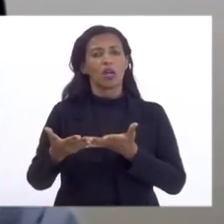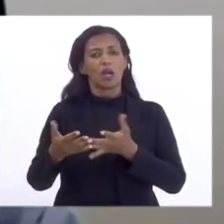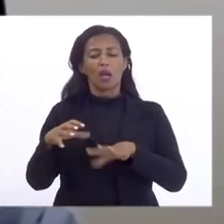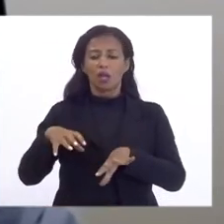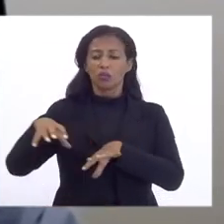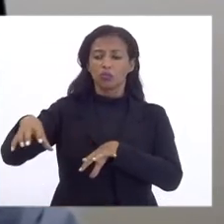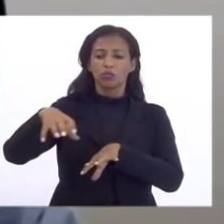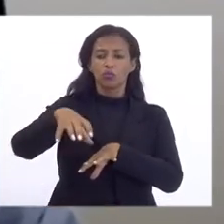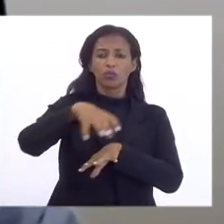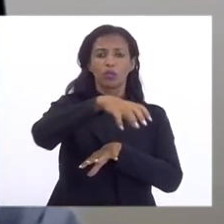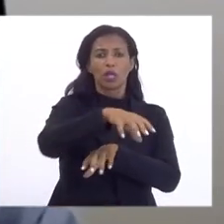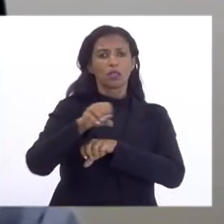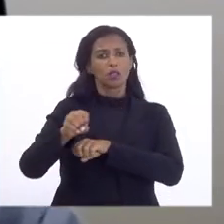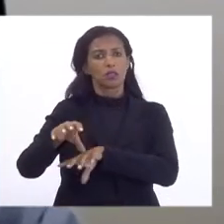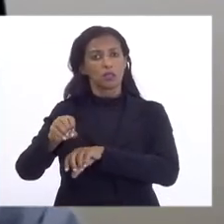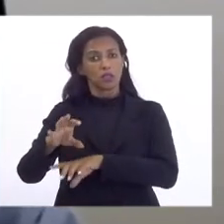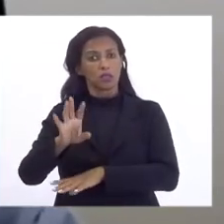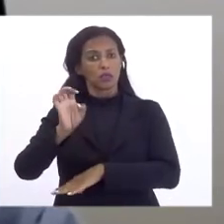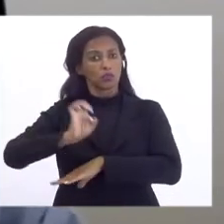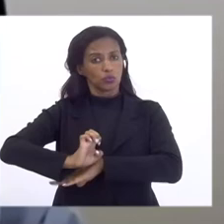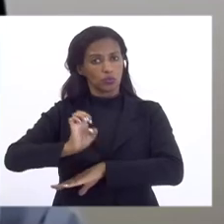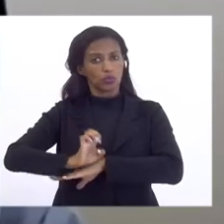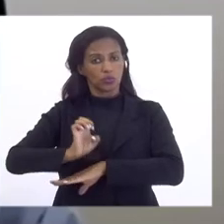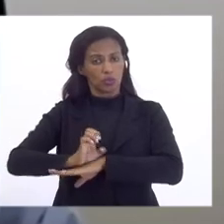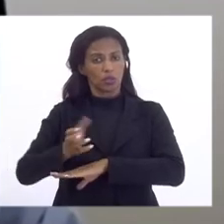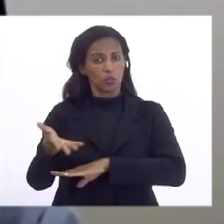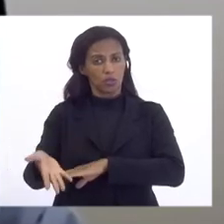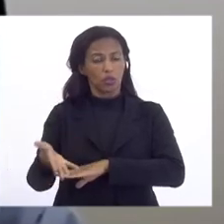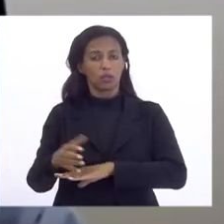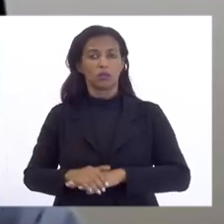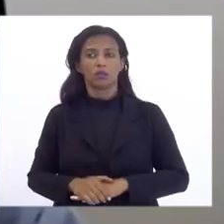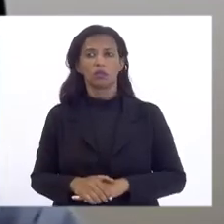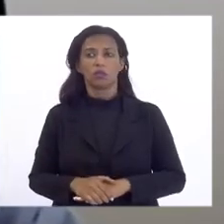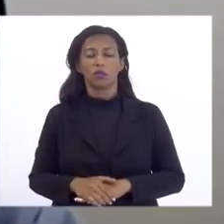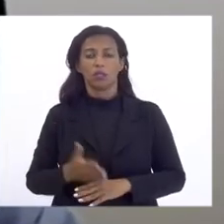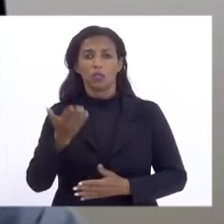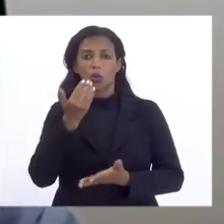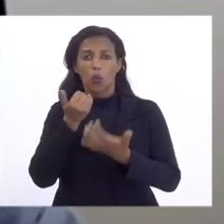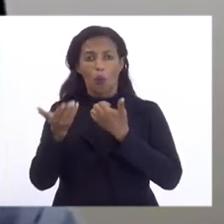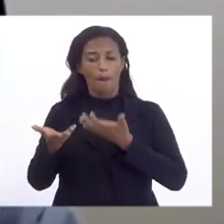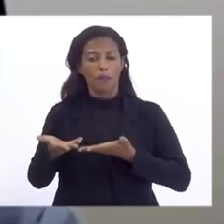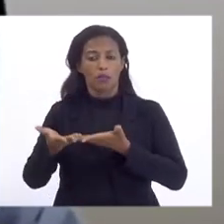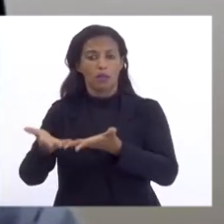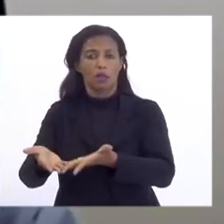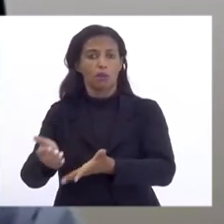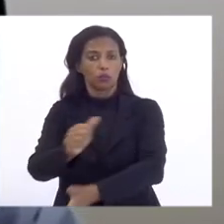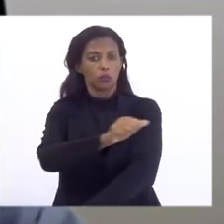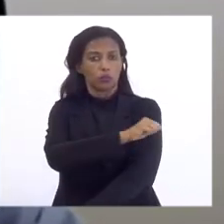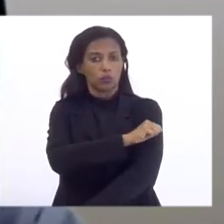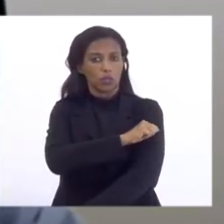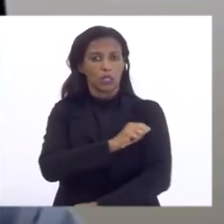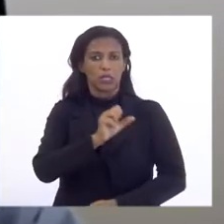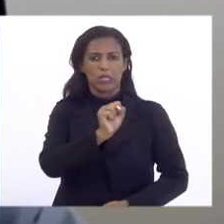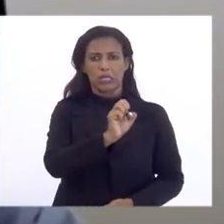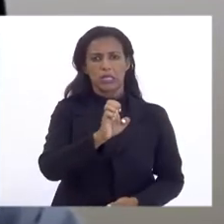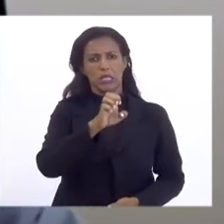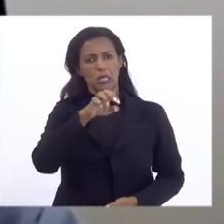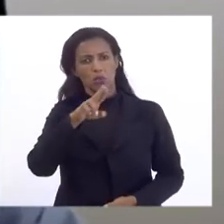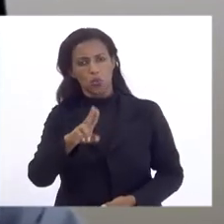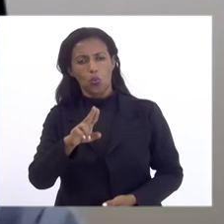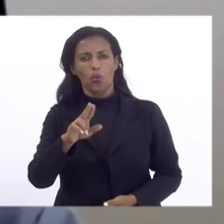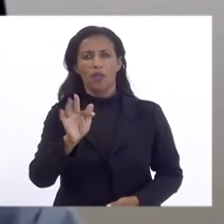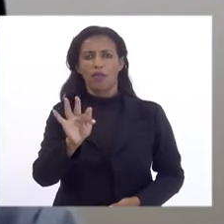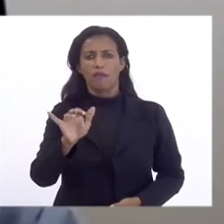de educação da rede estadual, que providenciam merenda escolar para os seus alunos, as escolas da SEDUC, da FAETEC e